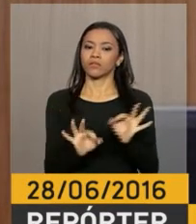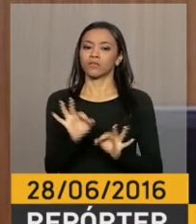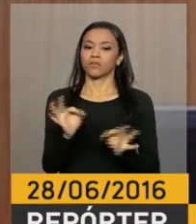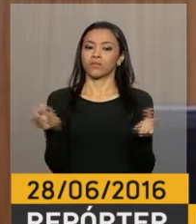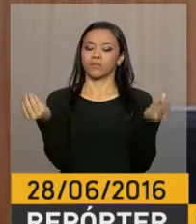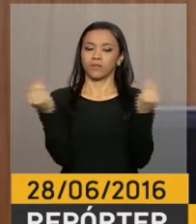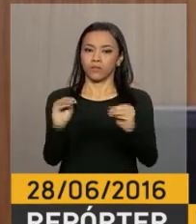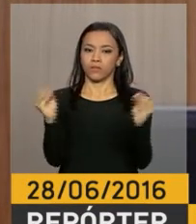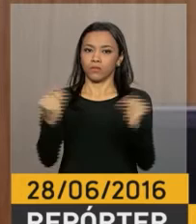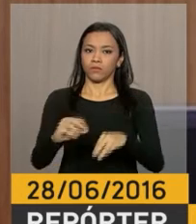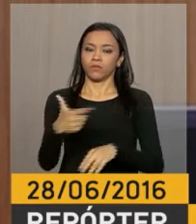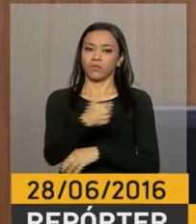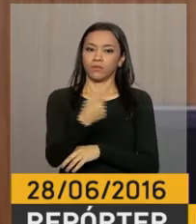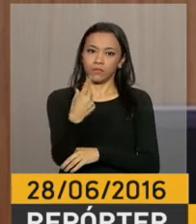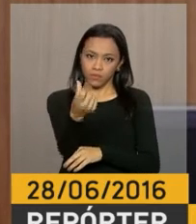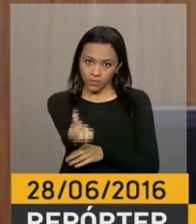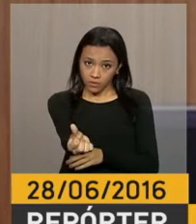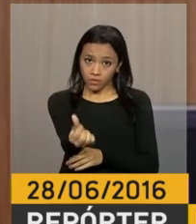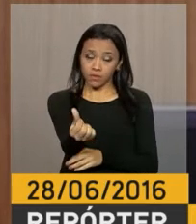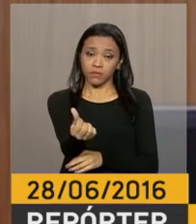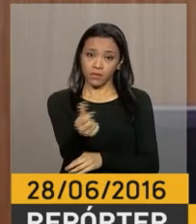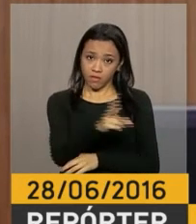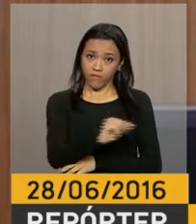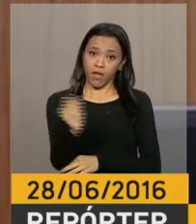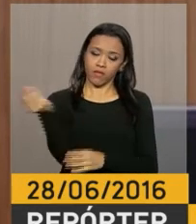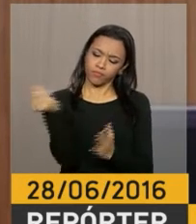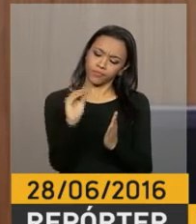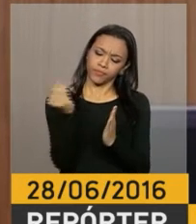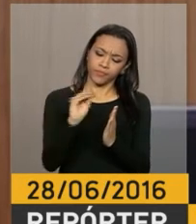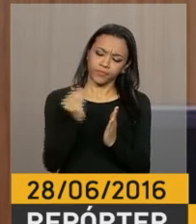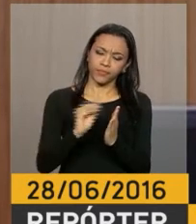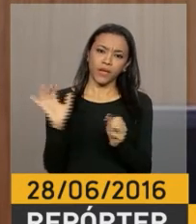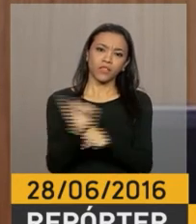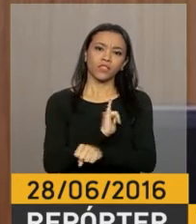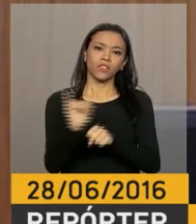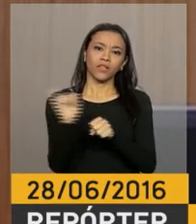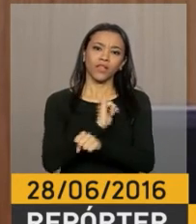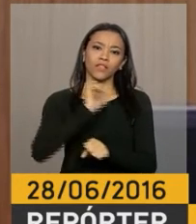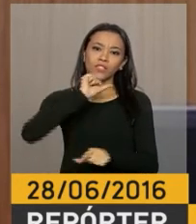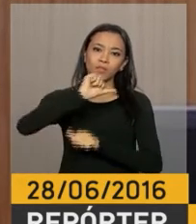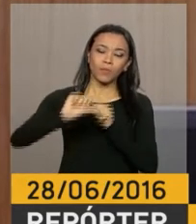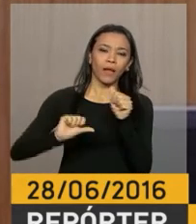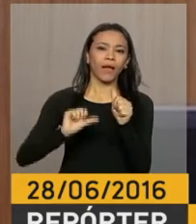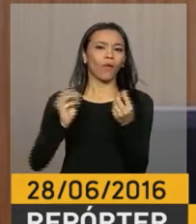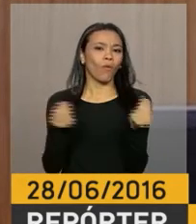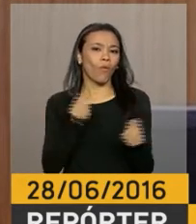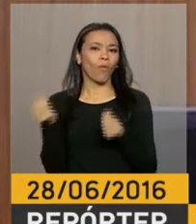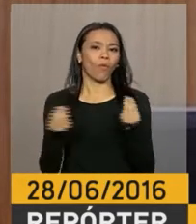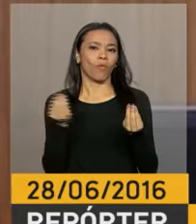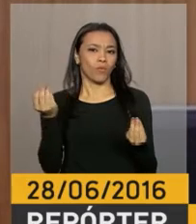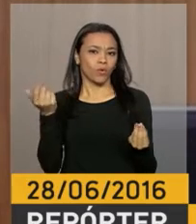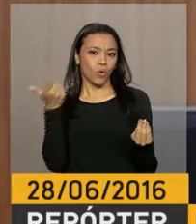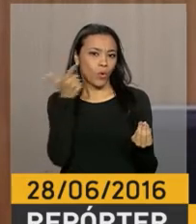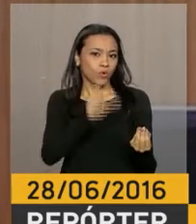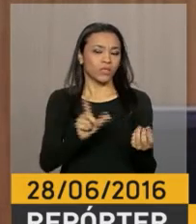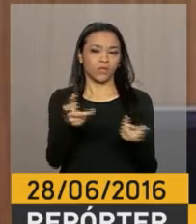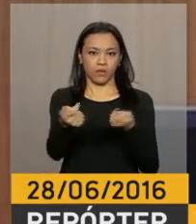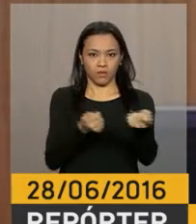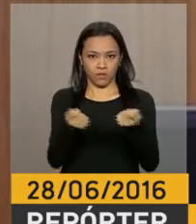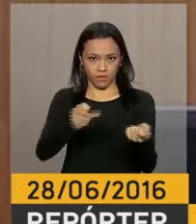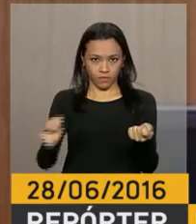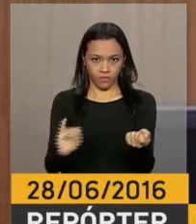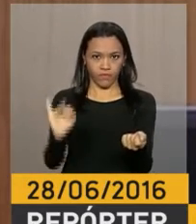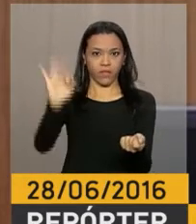CMN em 2016 e adotará as medidas necessárias de forma a assegurar a convergência da inflação para a meta de 4,5% em 2017. O